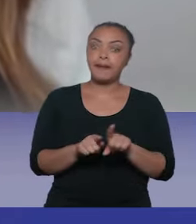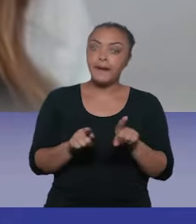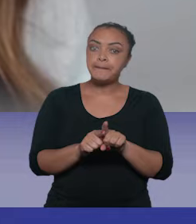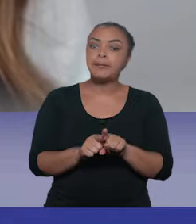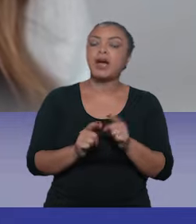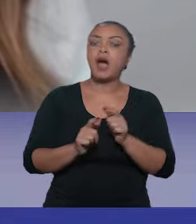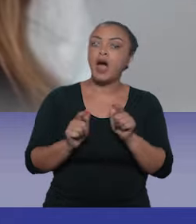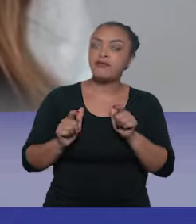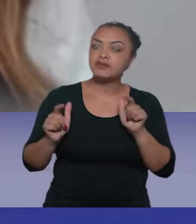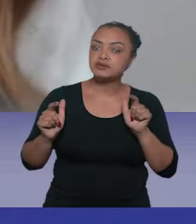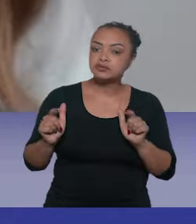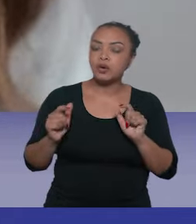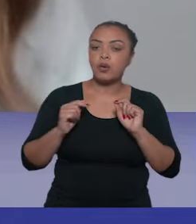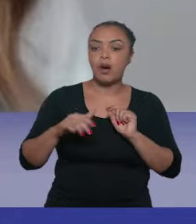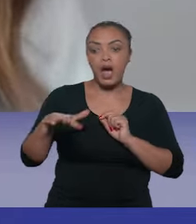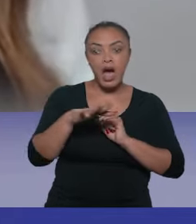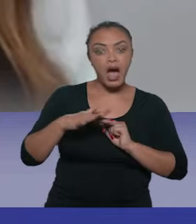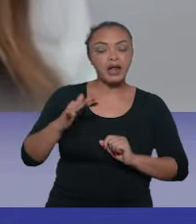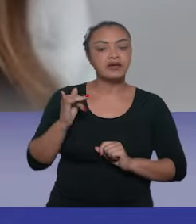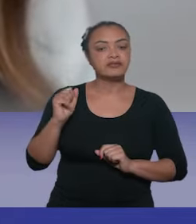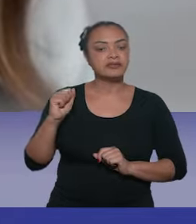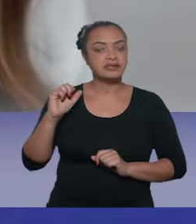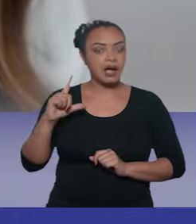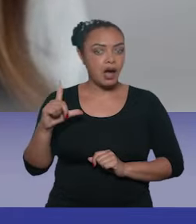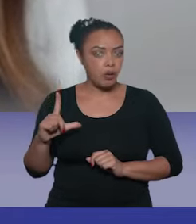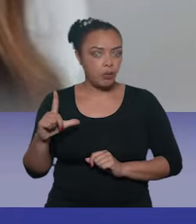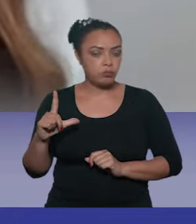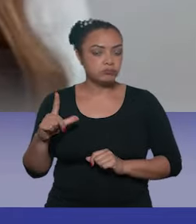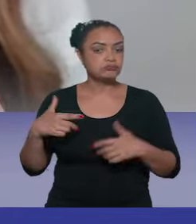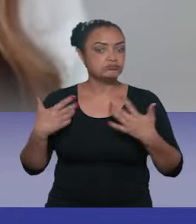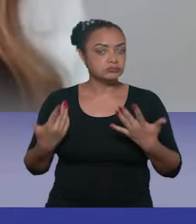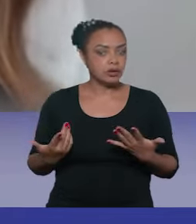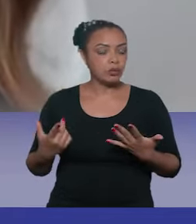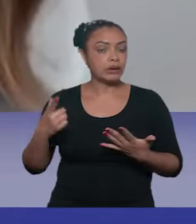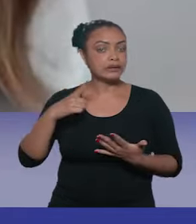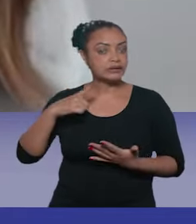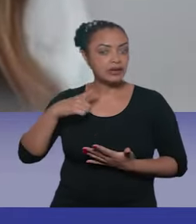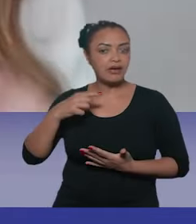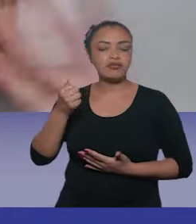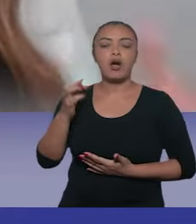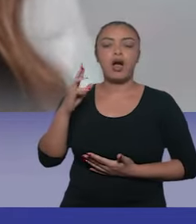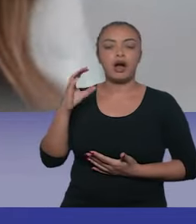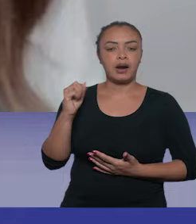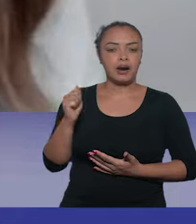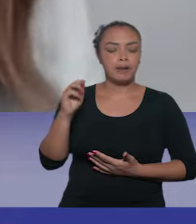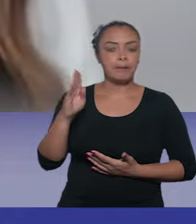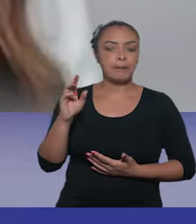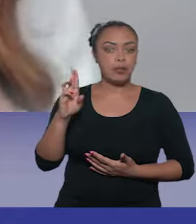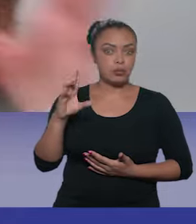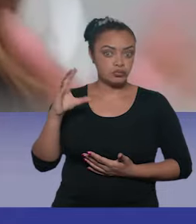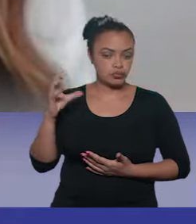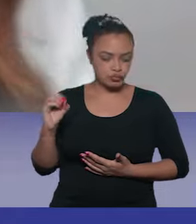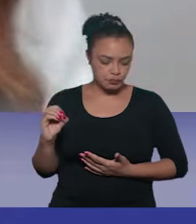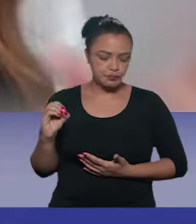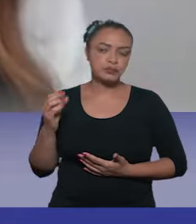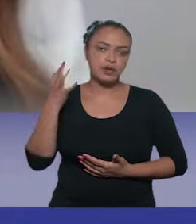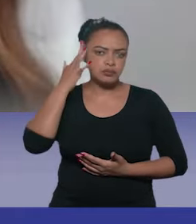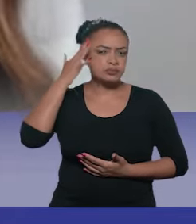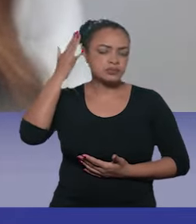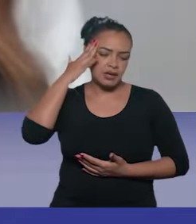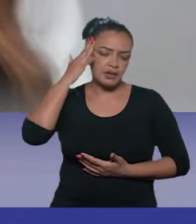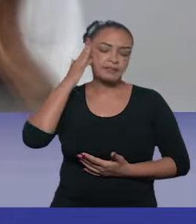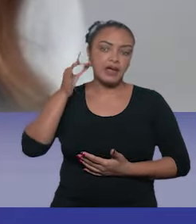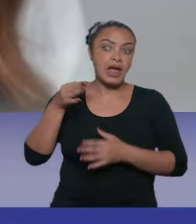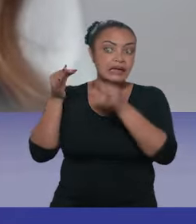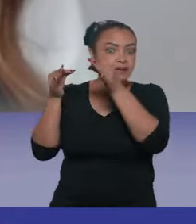E a gente teve avanços na agenda fiscal. Teve o arcabouço fiscal, ele não é ideal, isso acho que já foi,